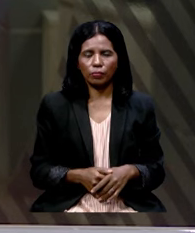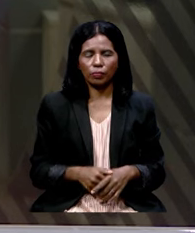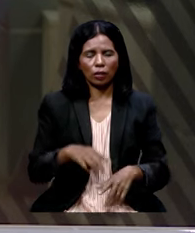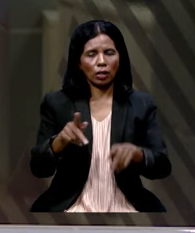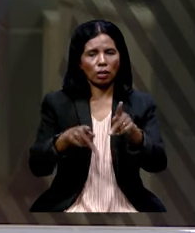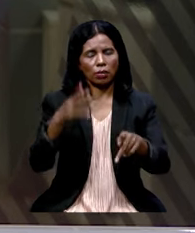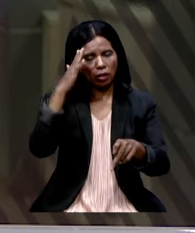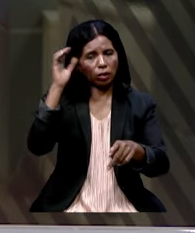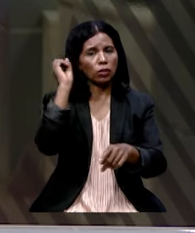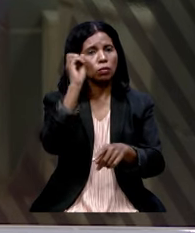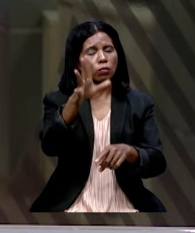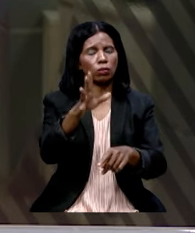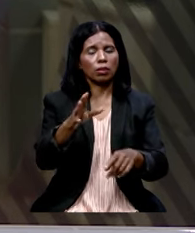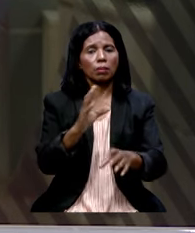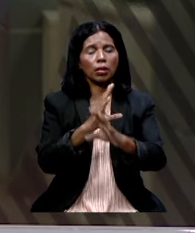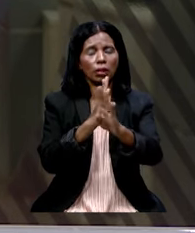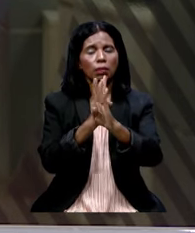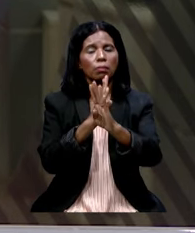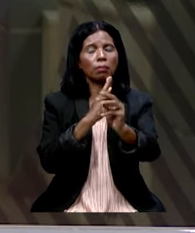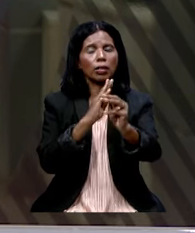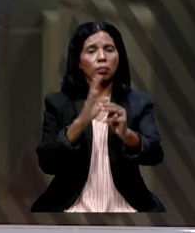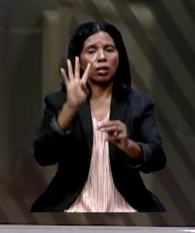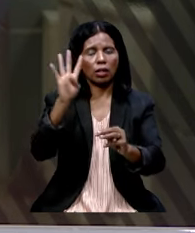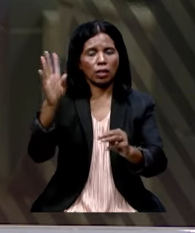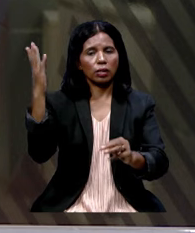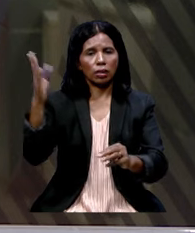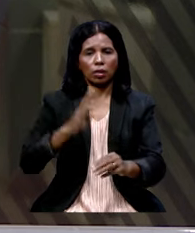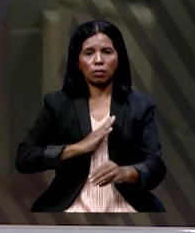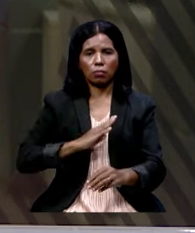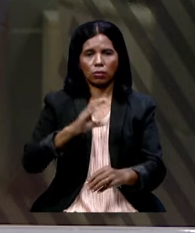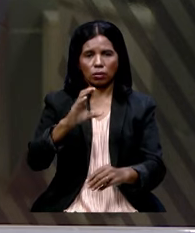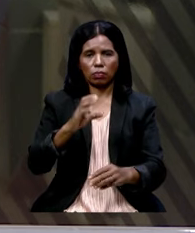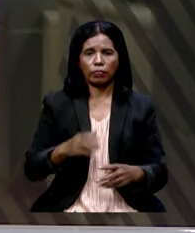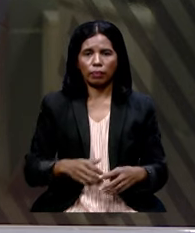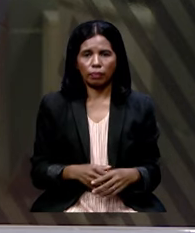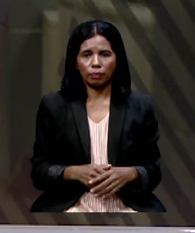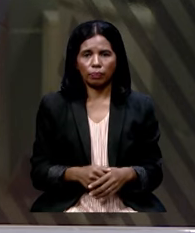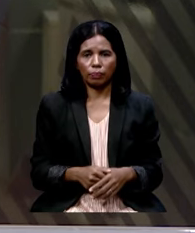Ema desconhecido tudo rahu mikro letehat ia vilan tiga baukau.